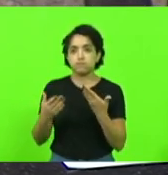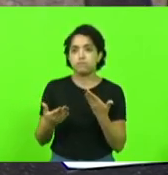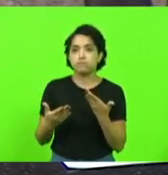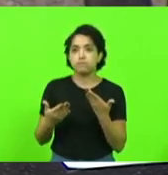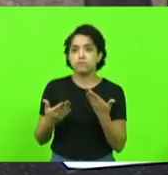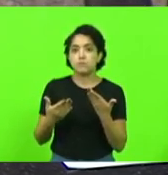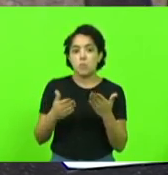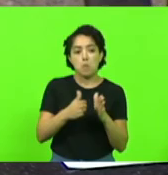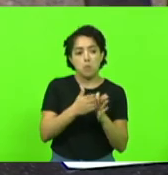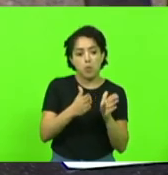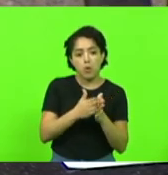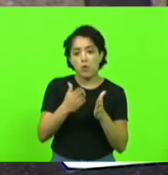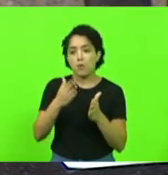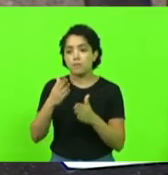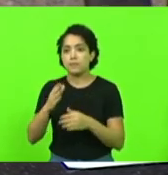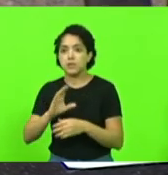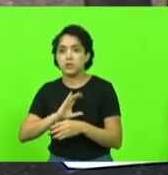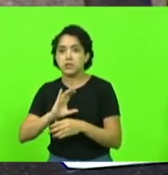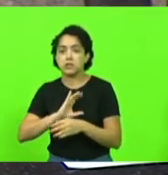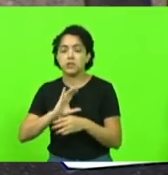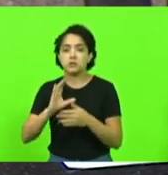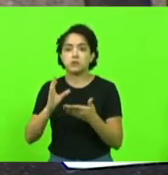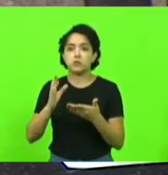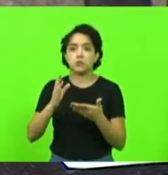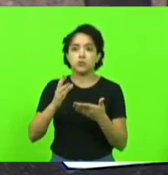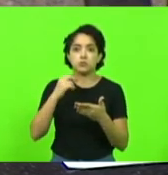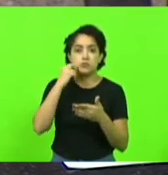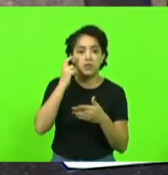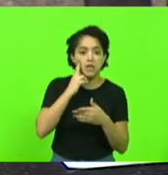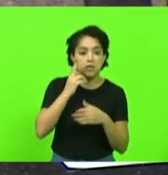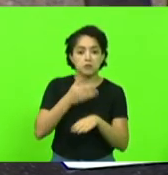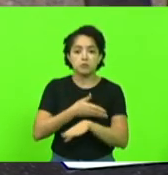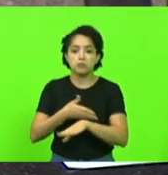pobre do rico, negro do branco. É mais uma política